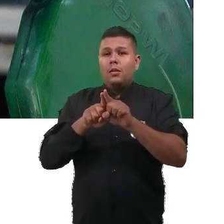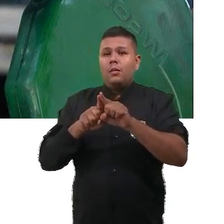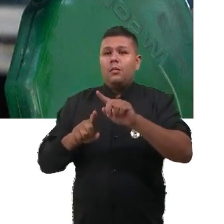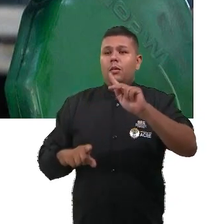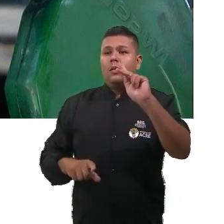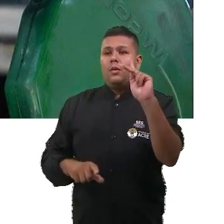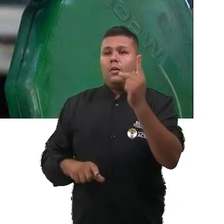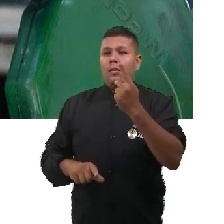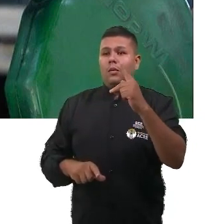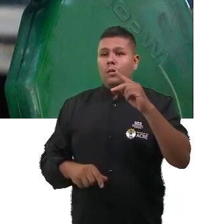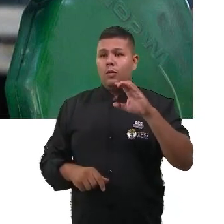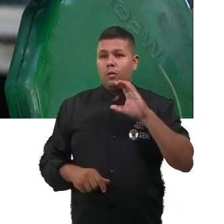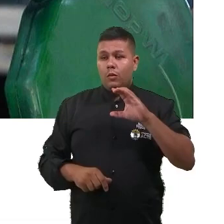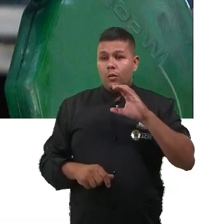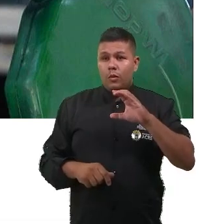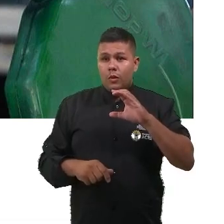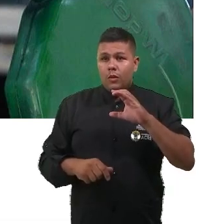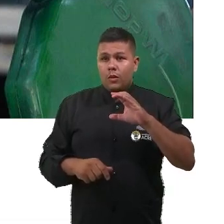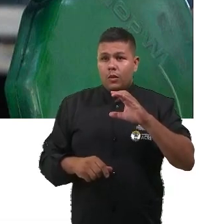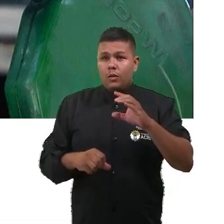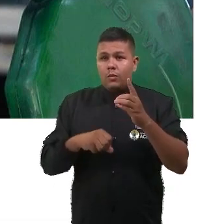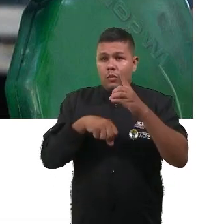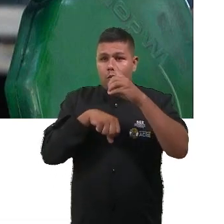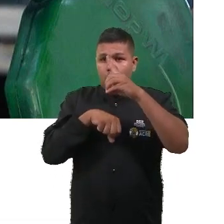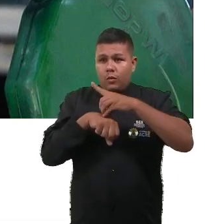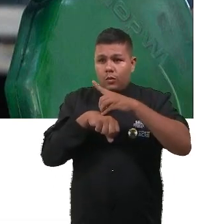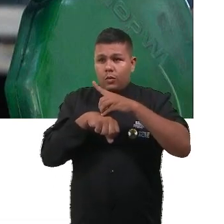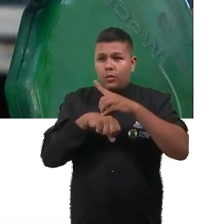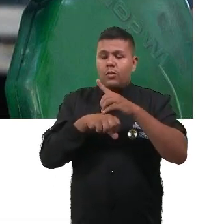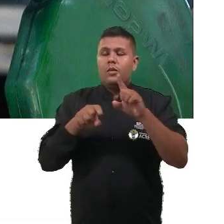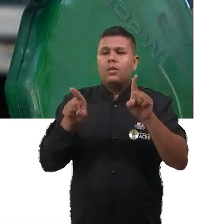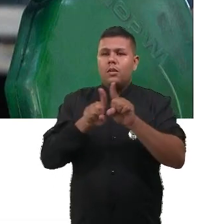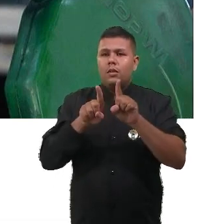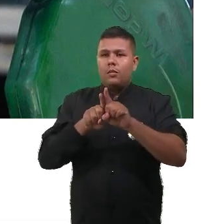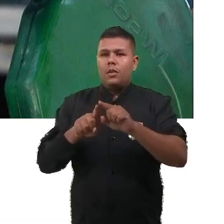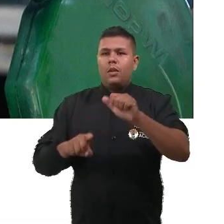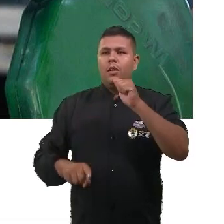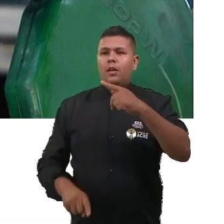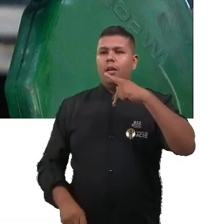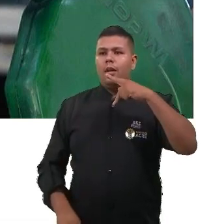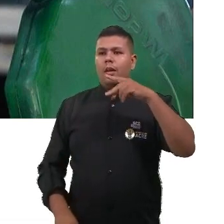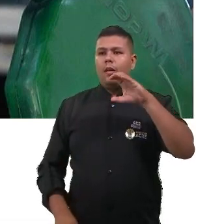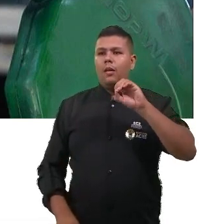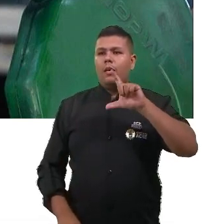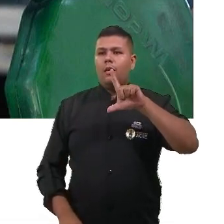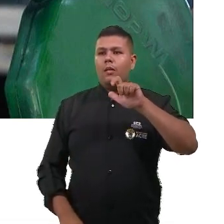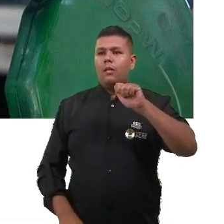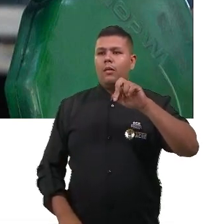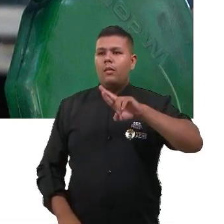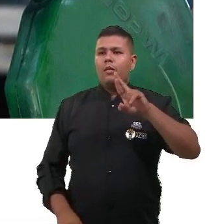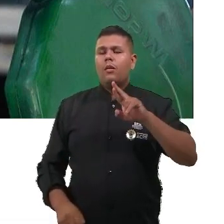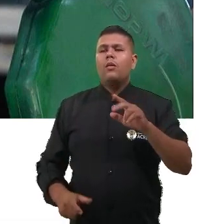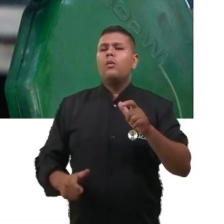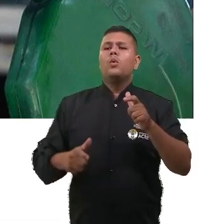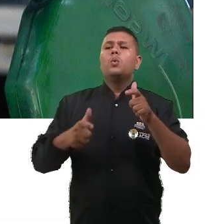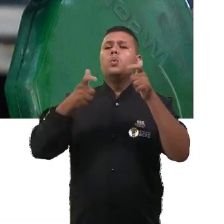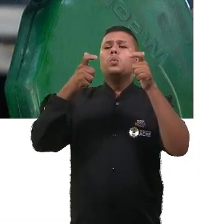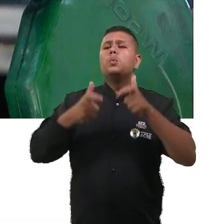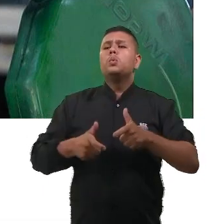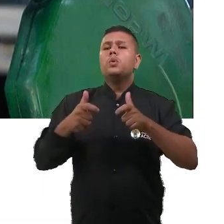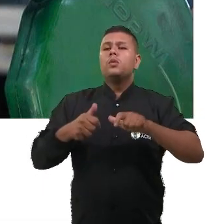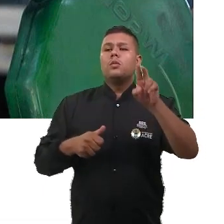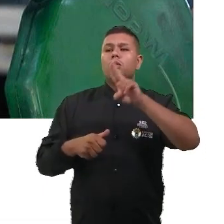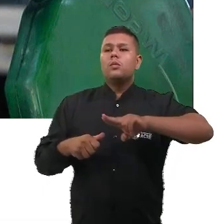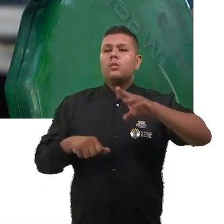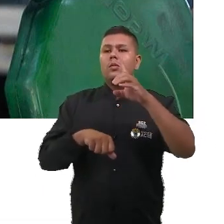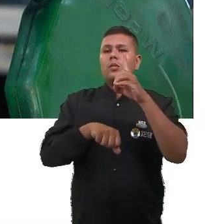ser um hidrocarboneto, o diesel também é apolar. Onde se usa diesel, né? A gente sabe